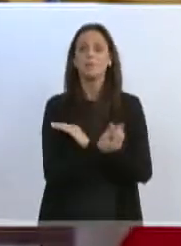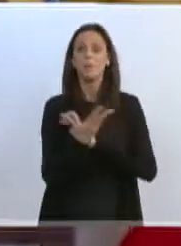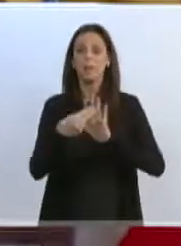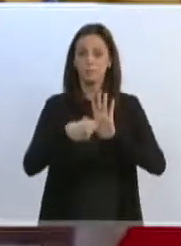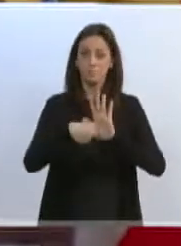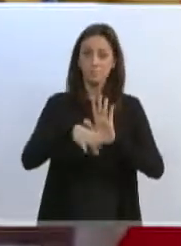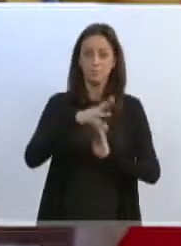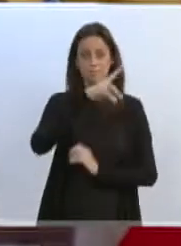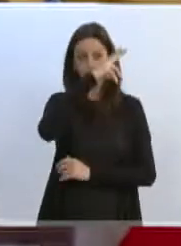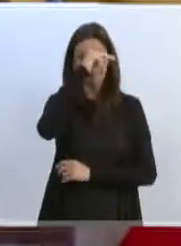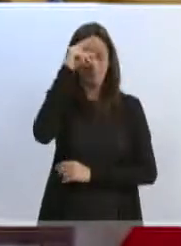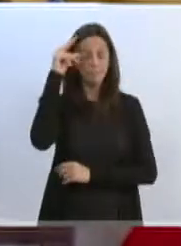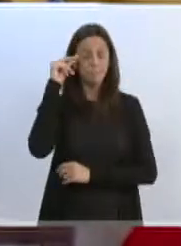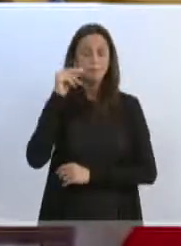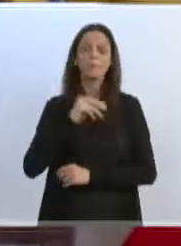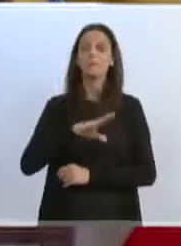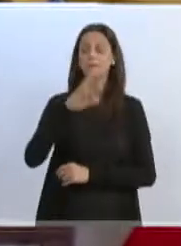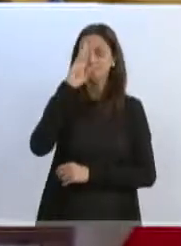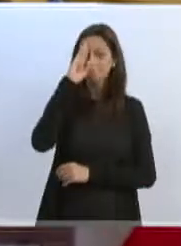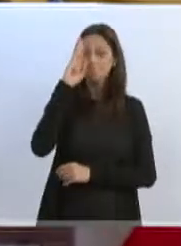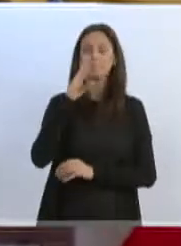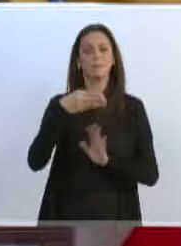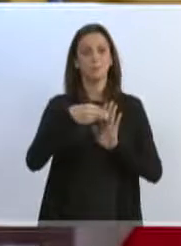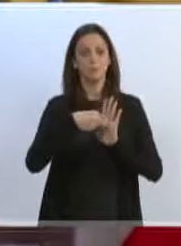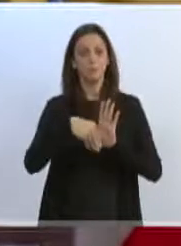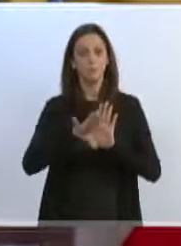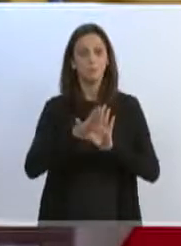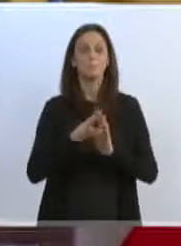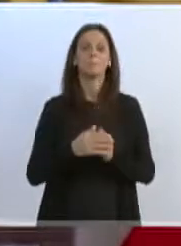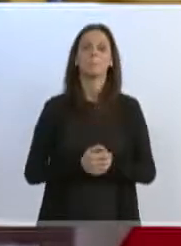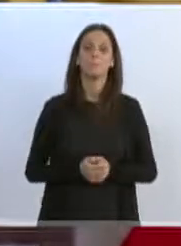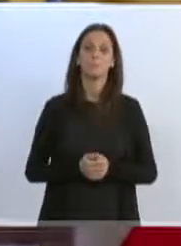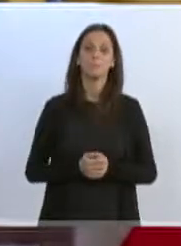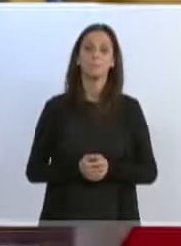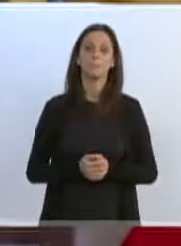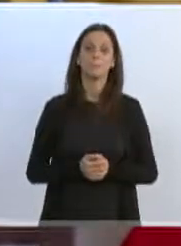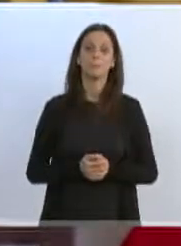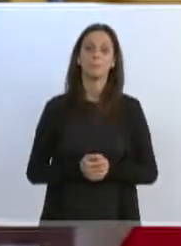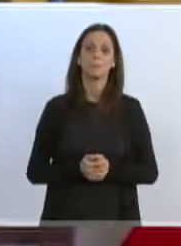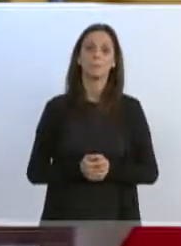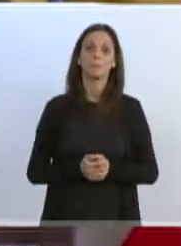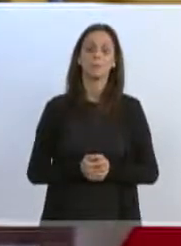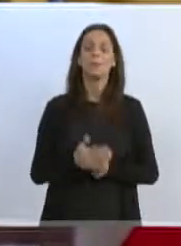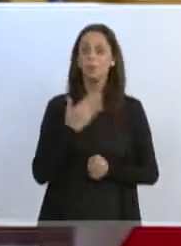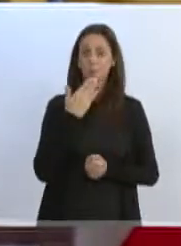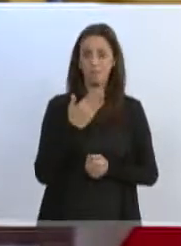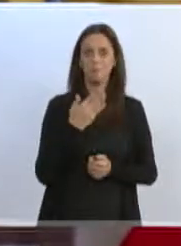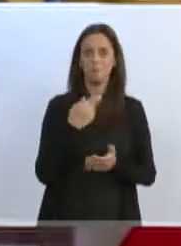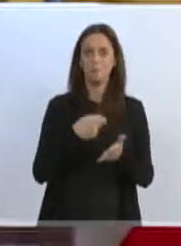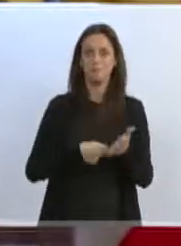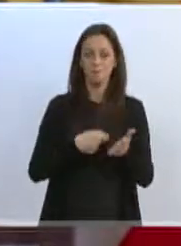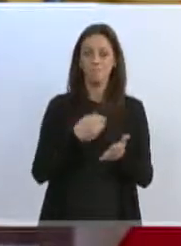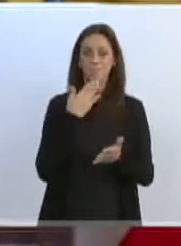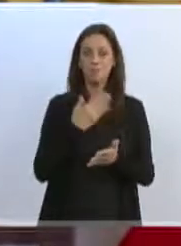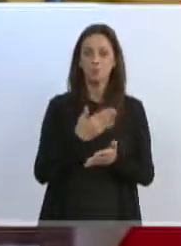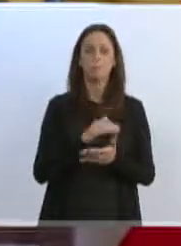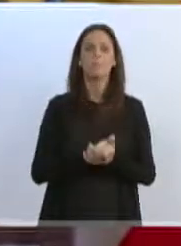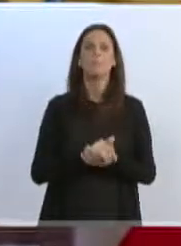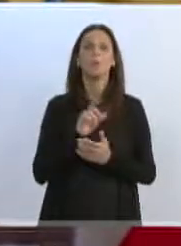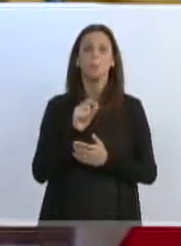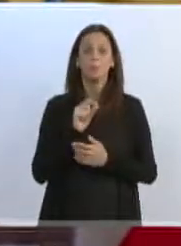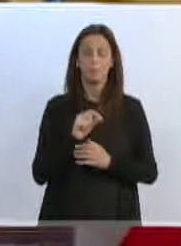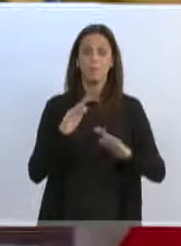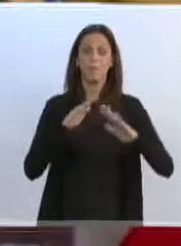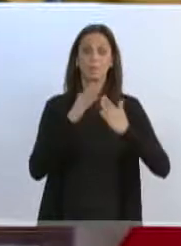e uma das principais reivindicações que nós temos encontrado já há bastante tempo é a reivindicação de faixas elevadas